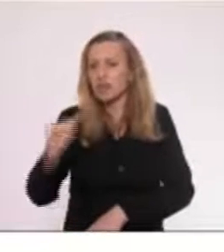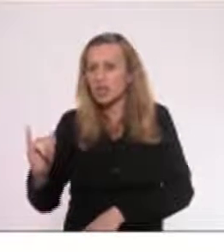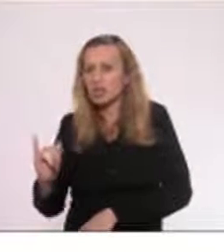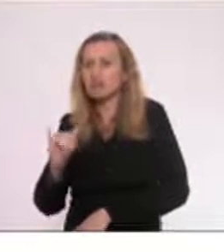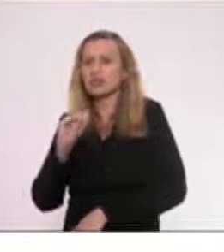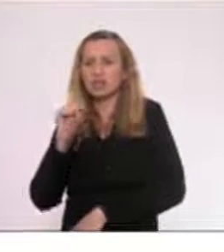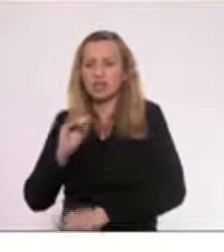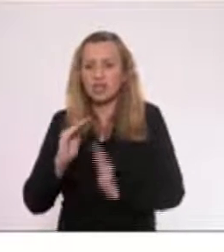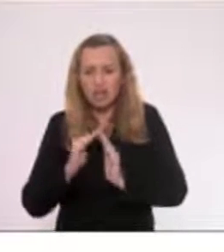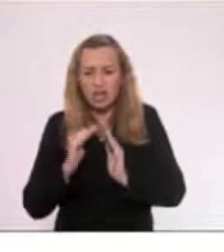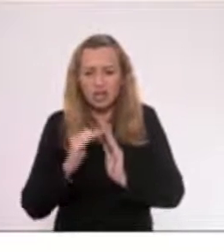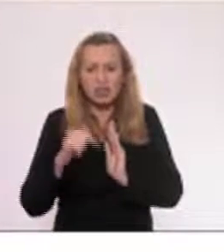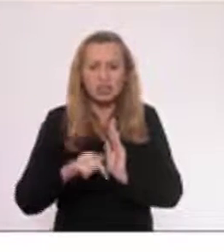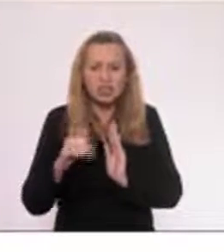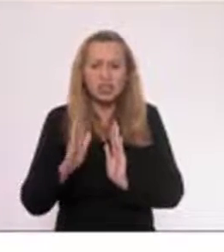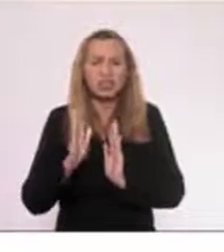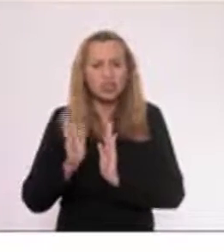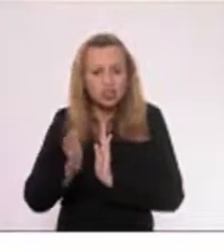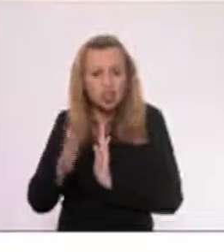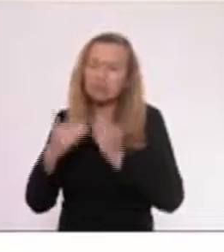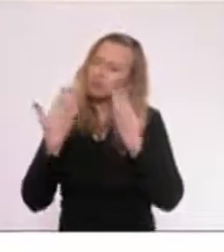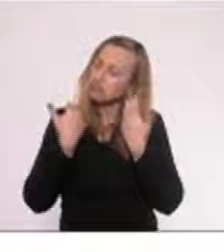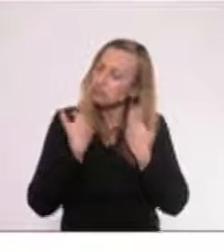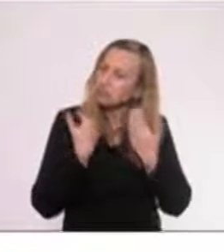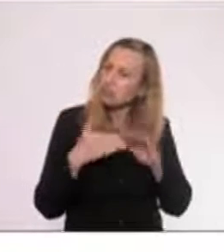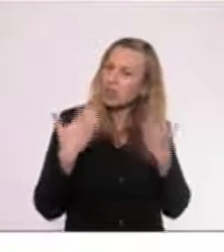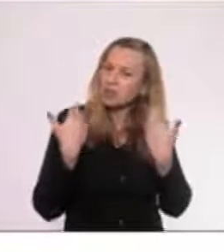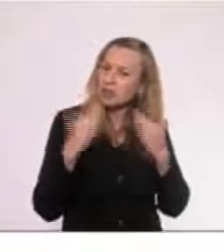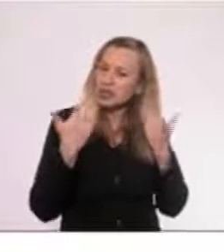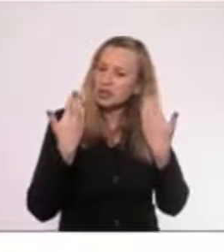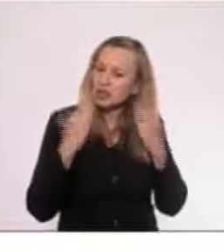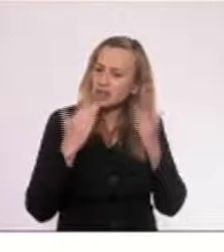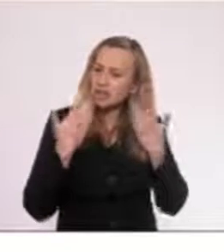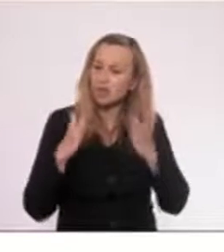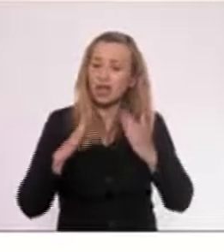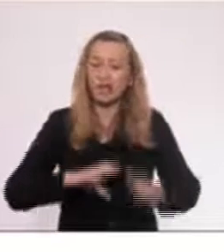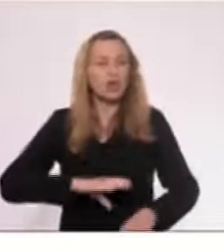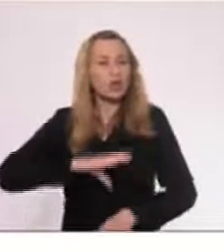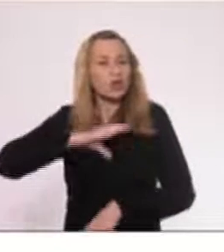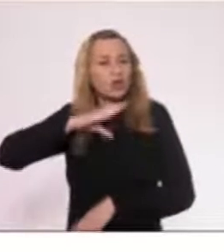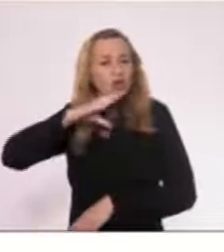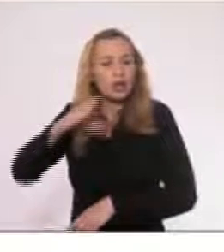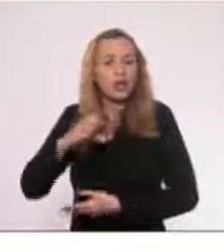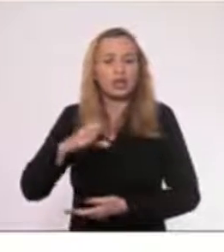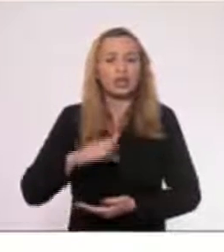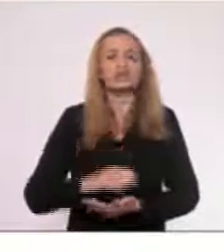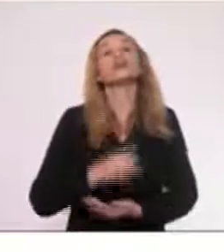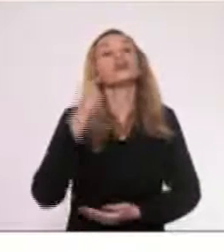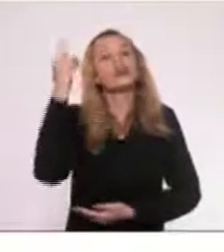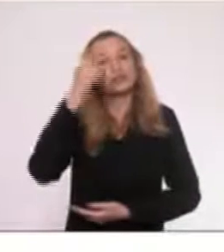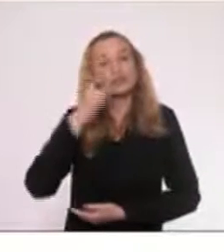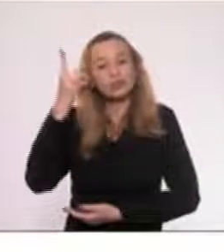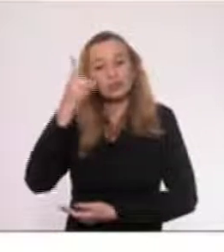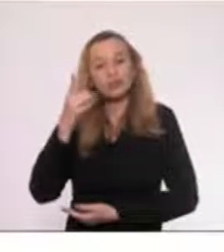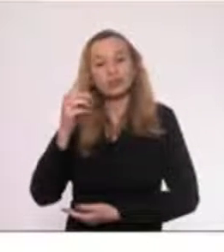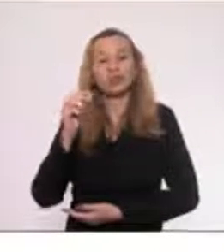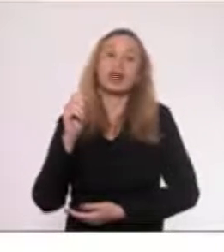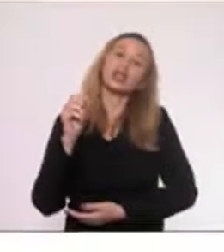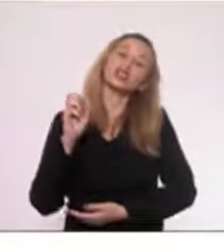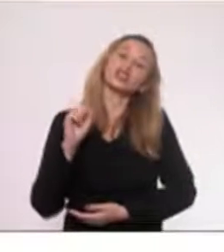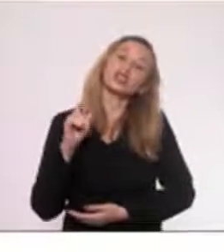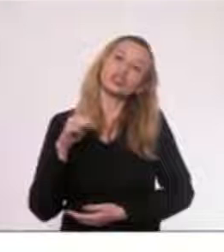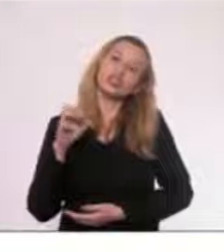casa, e aqui desde já quero parabenizar a coragem do deputado